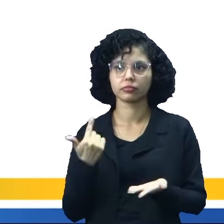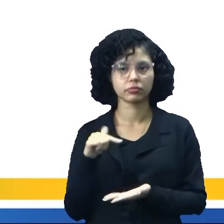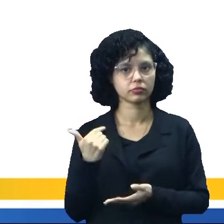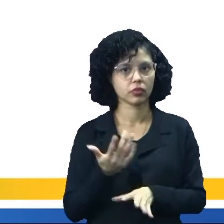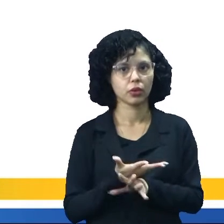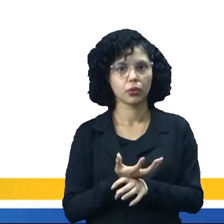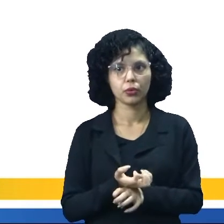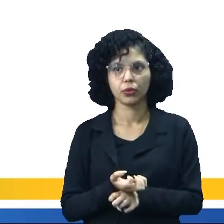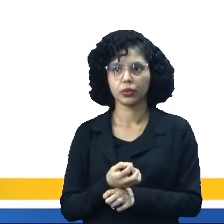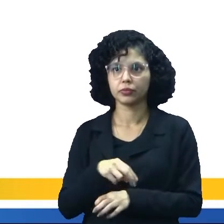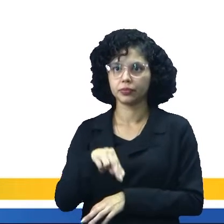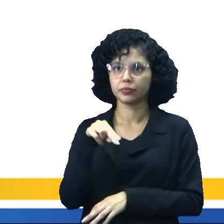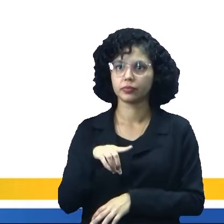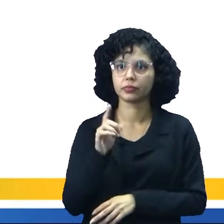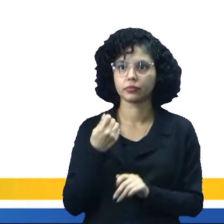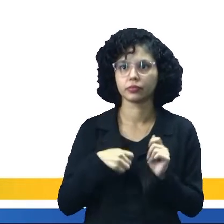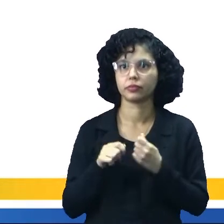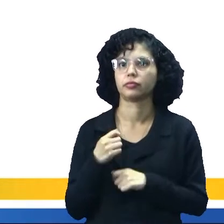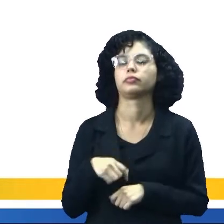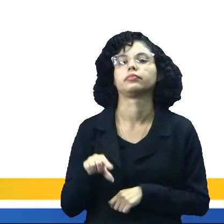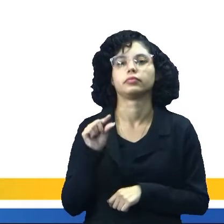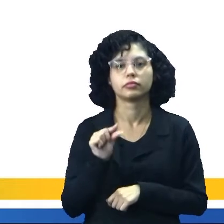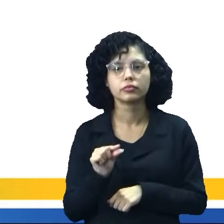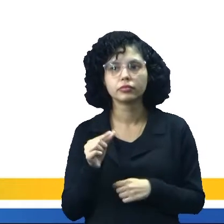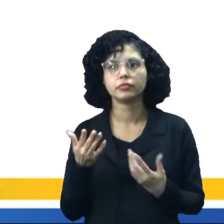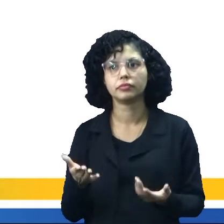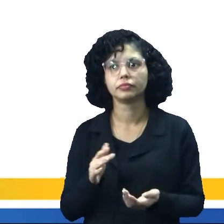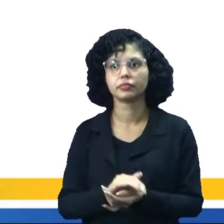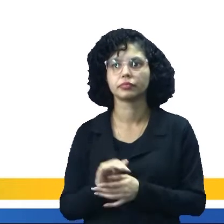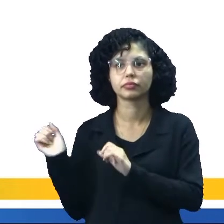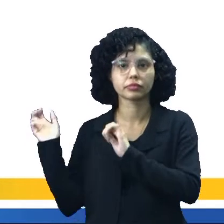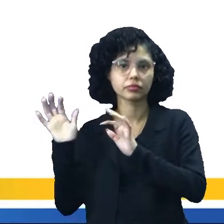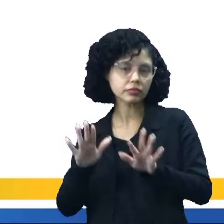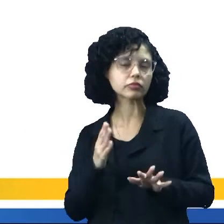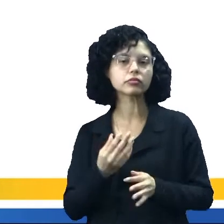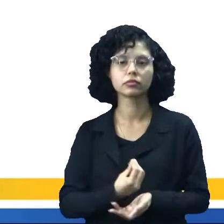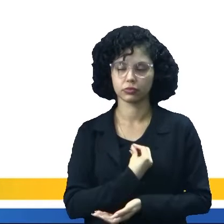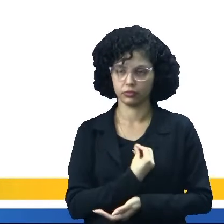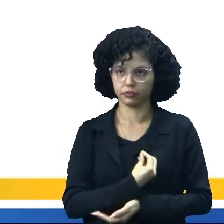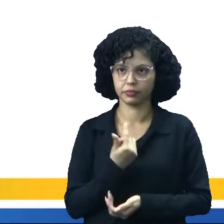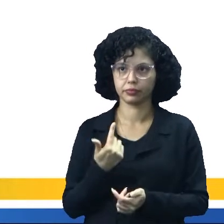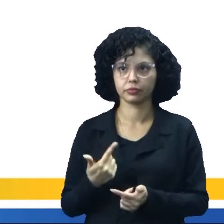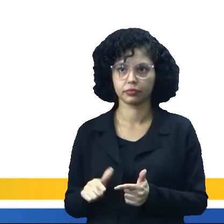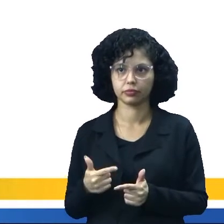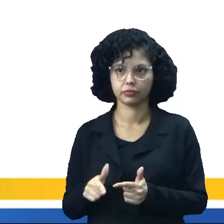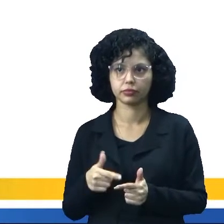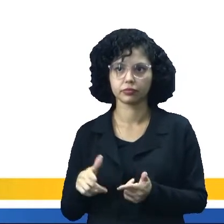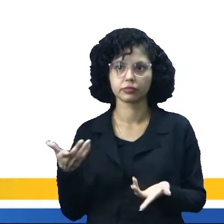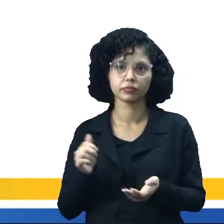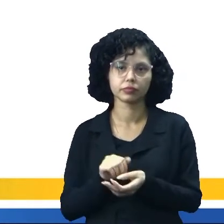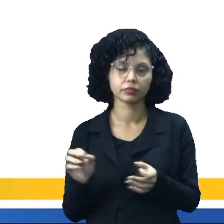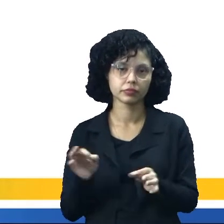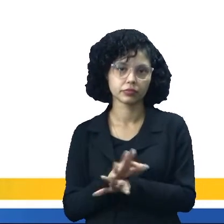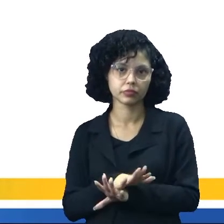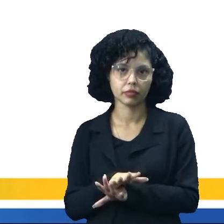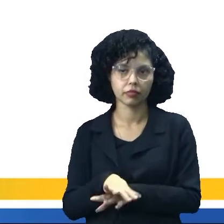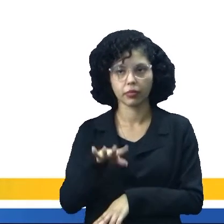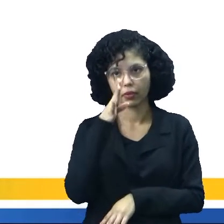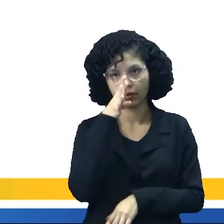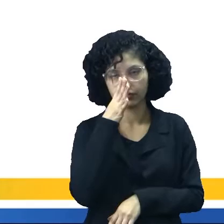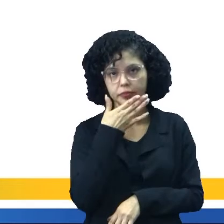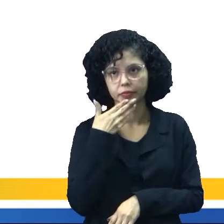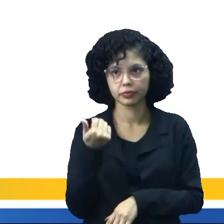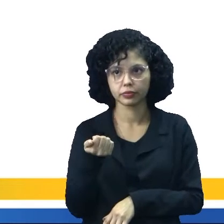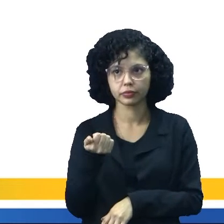bastante secas lá no Nordeste, a economia era prejudicada, a vida das pessoas era prejudicadas, né? E eles acabavam sendo